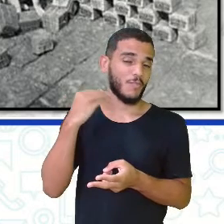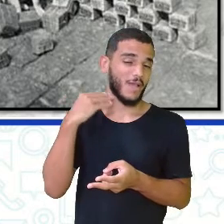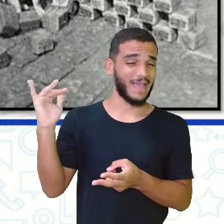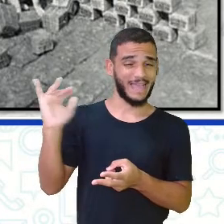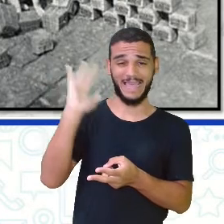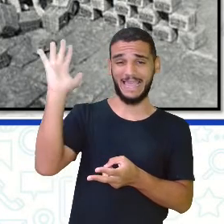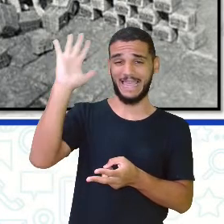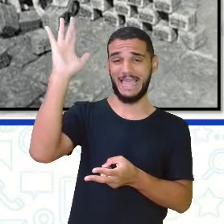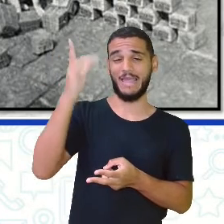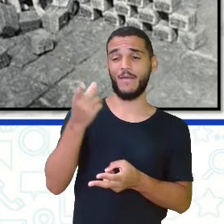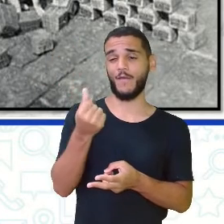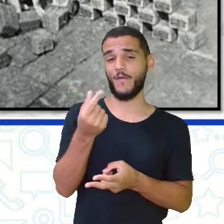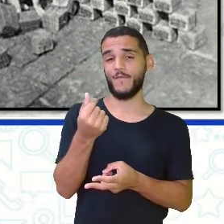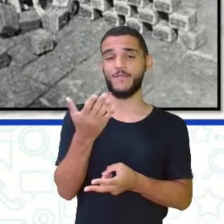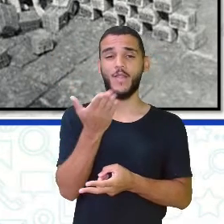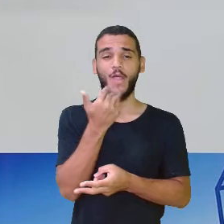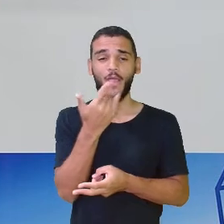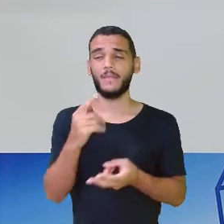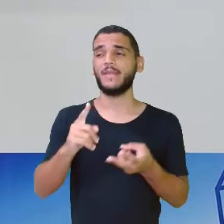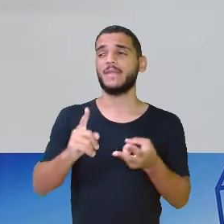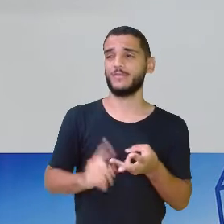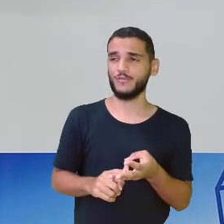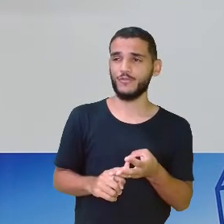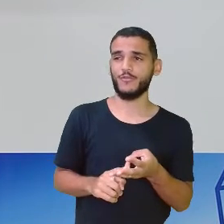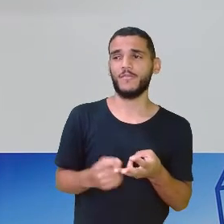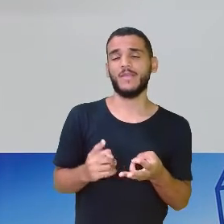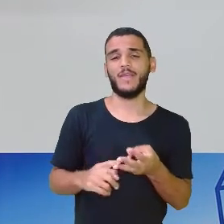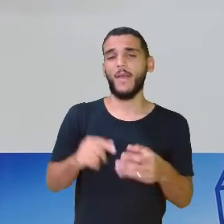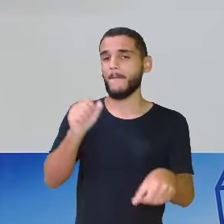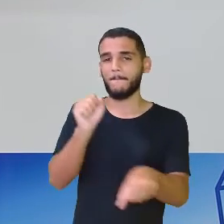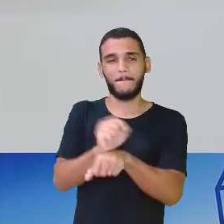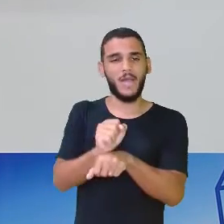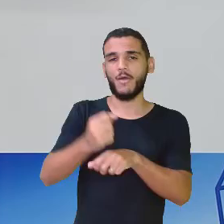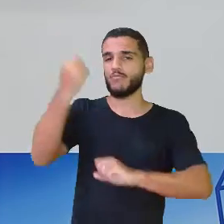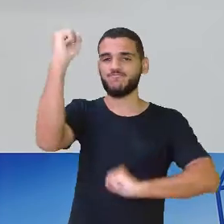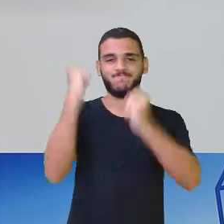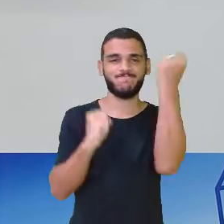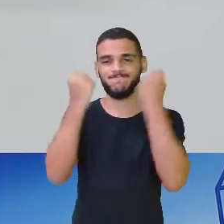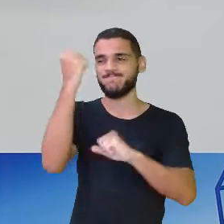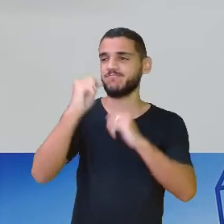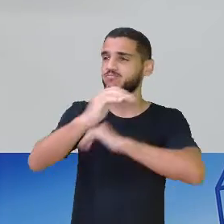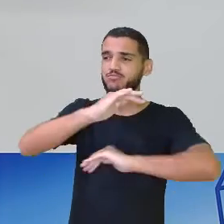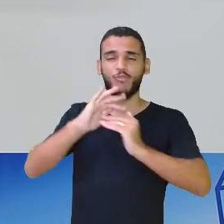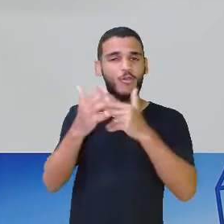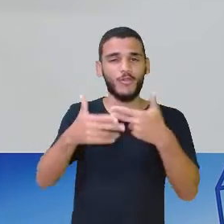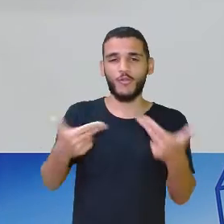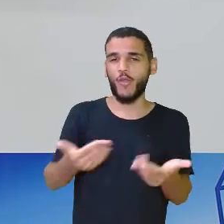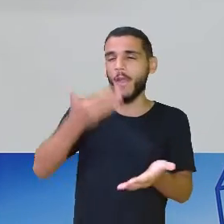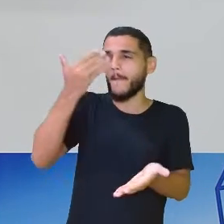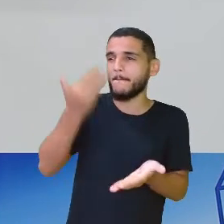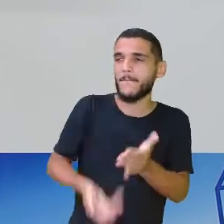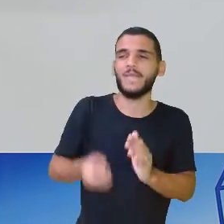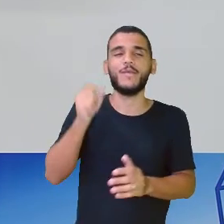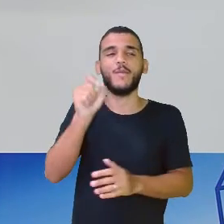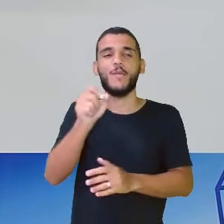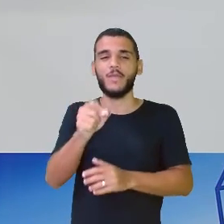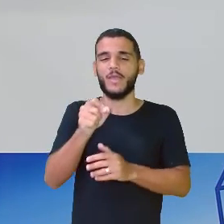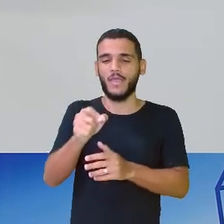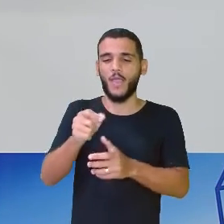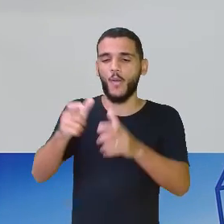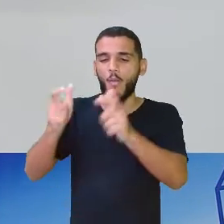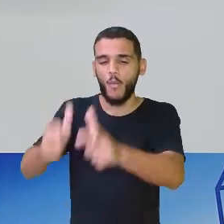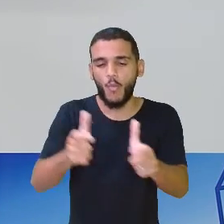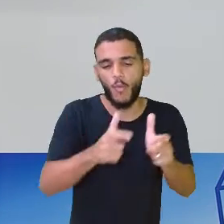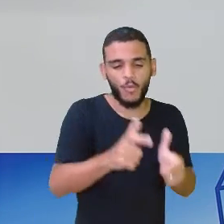exemplo, ela teve que devolver um território que ela havia conquistado ali na fronteira com a França, que